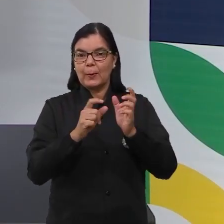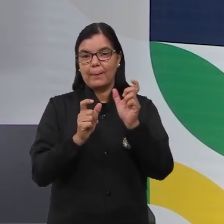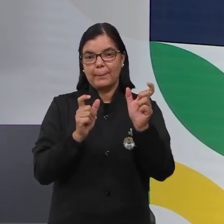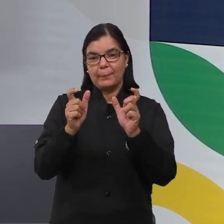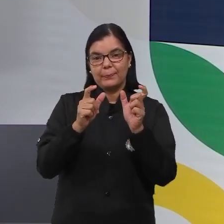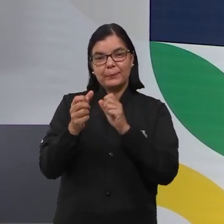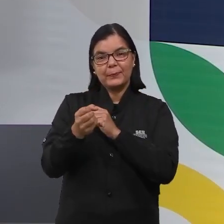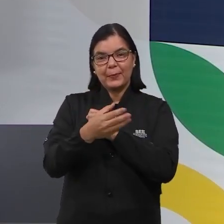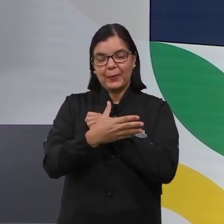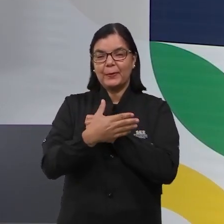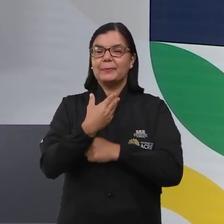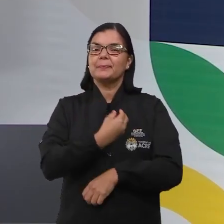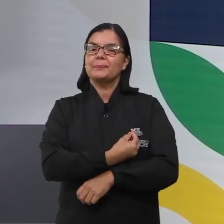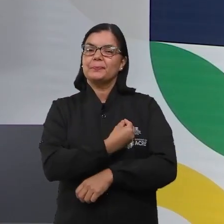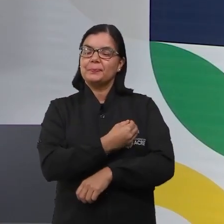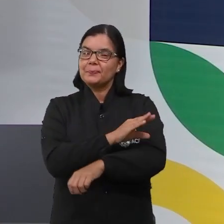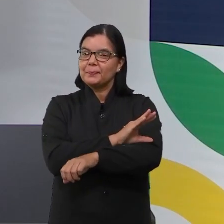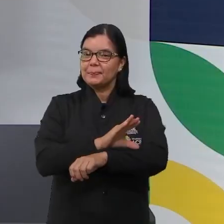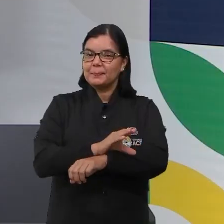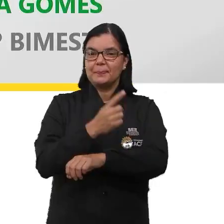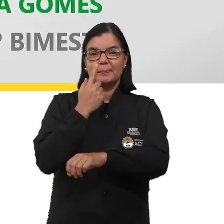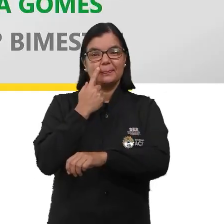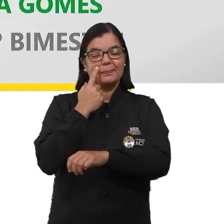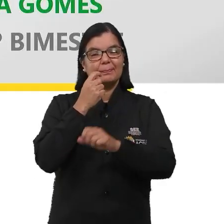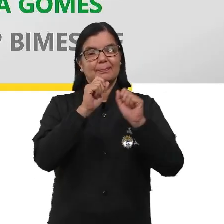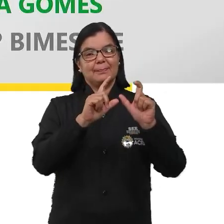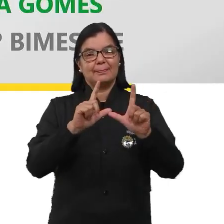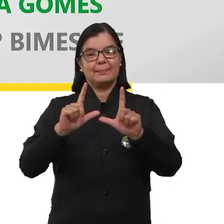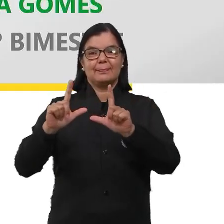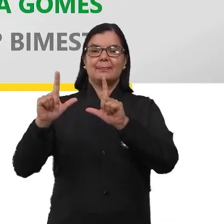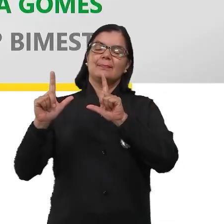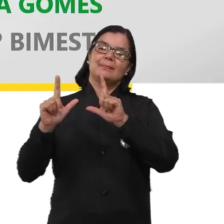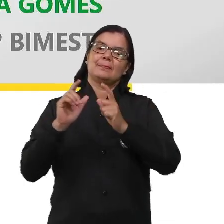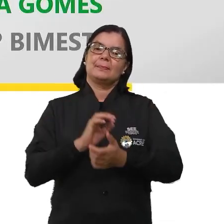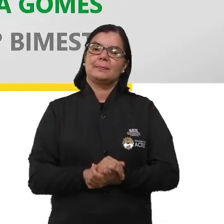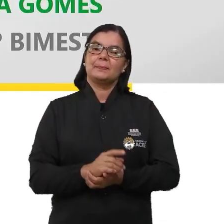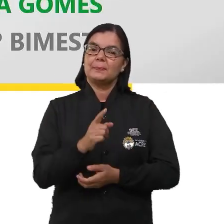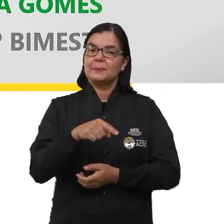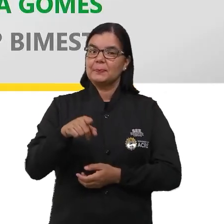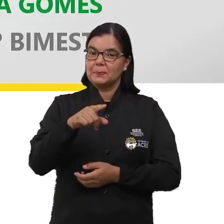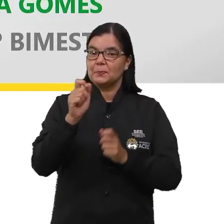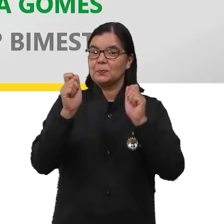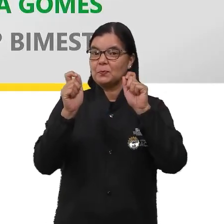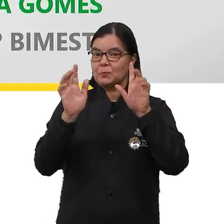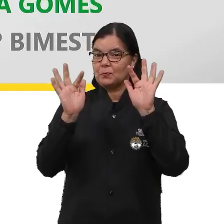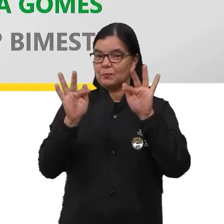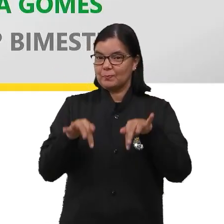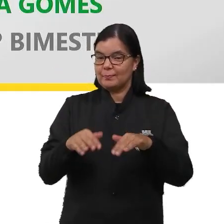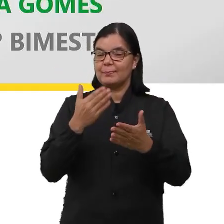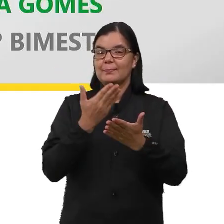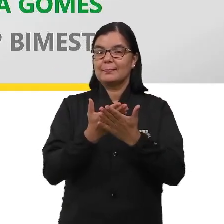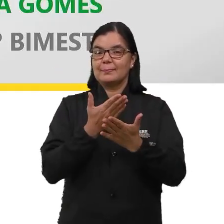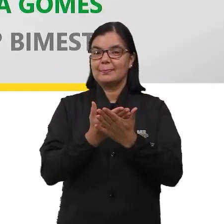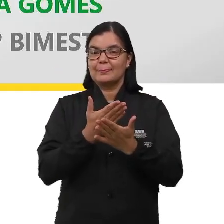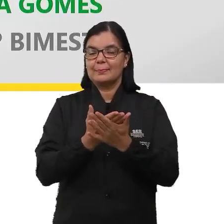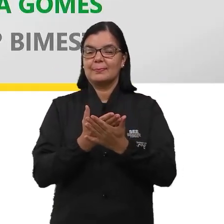tão presente, tá? Então acompanha junto comigo para você poder, no final da nossa